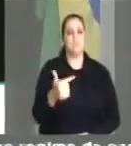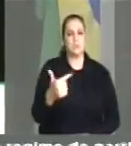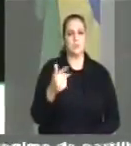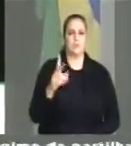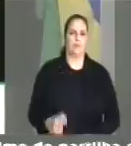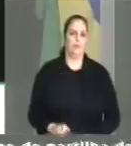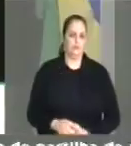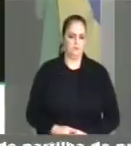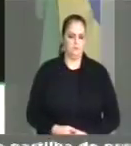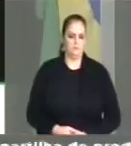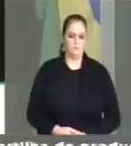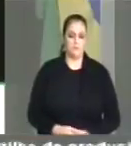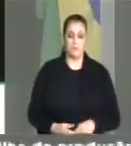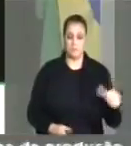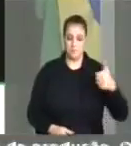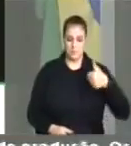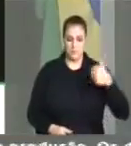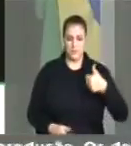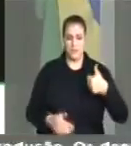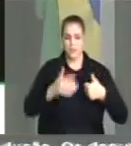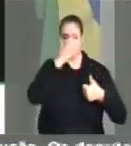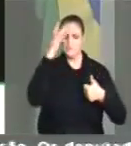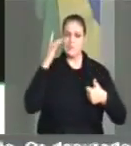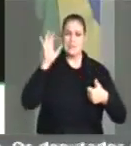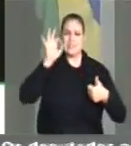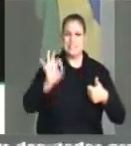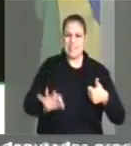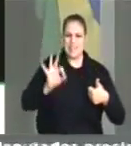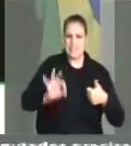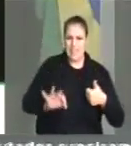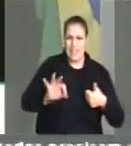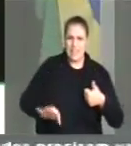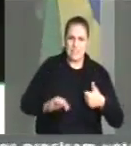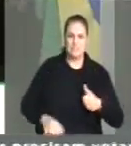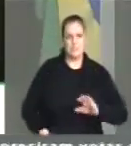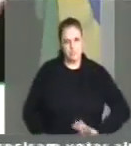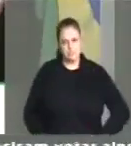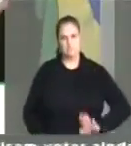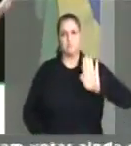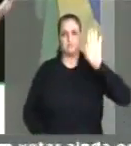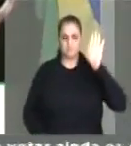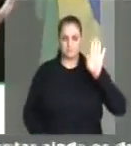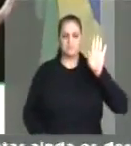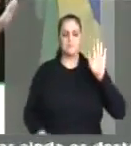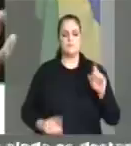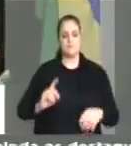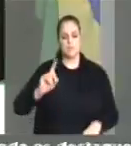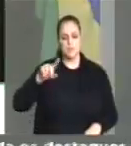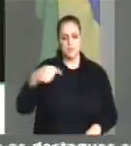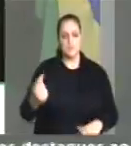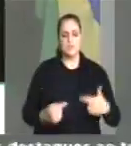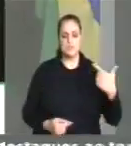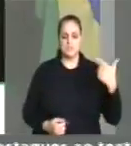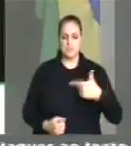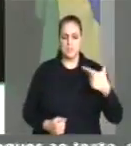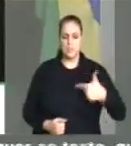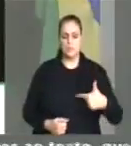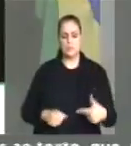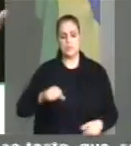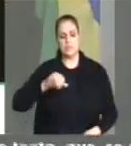os convictos se manifestavam. A segunda, geralmente, eram